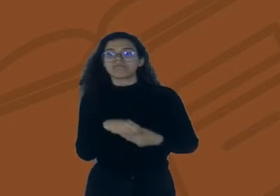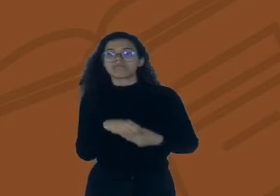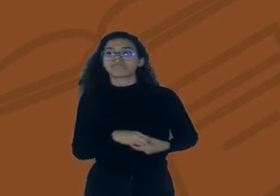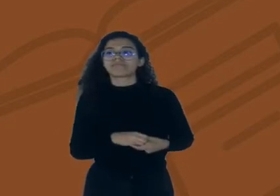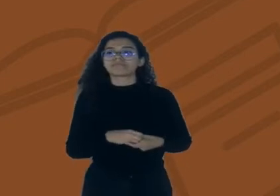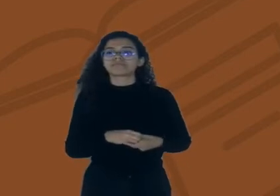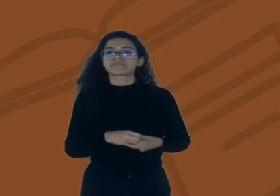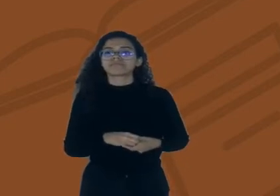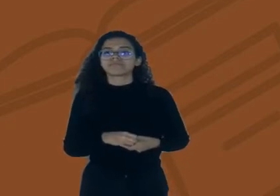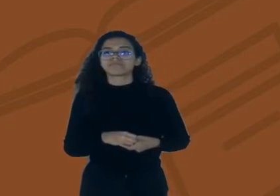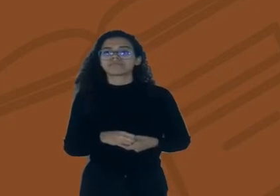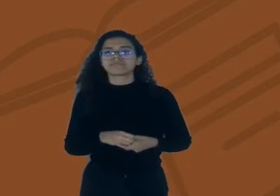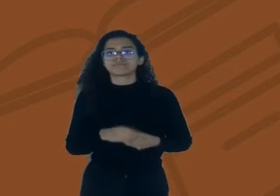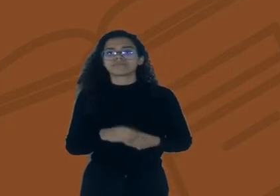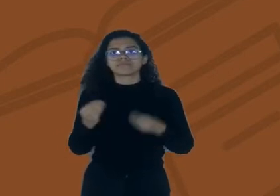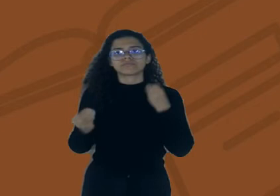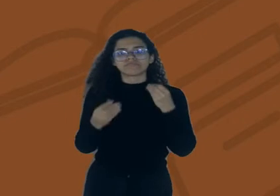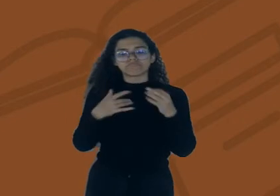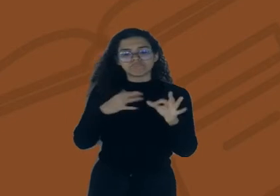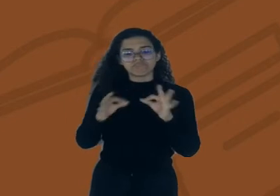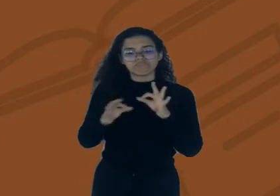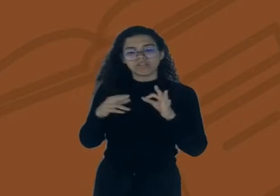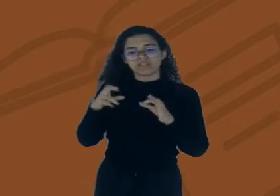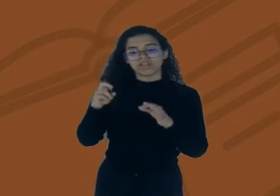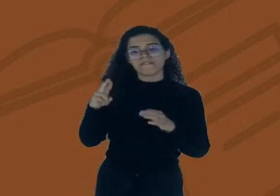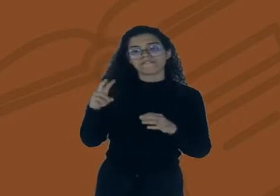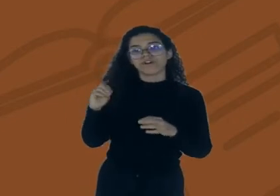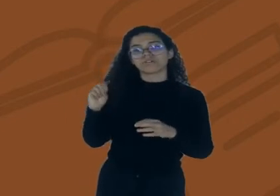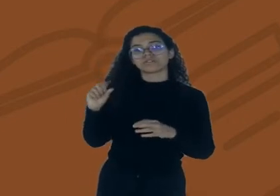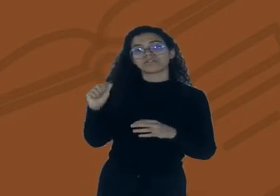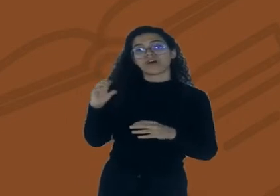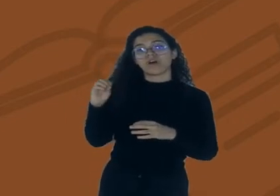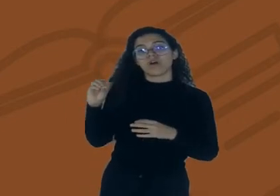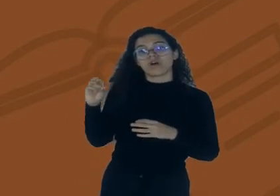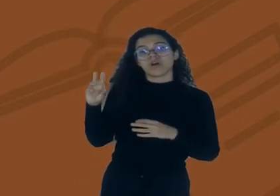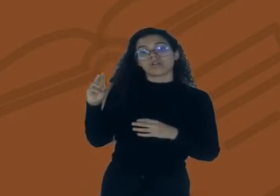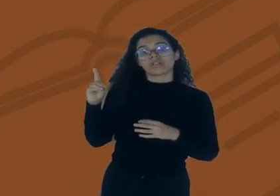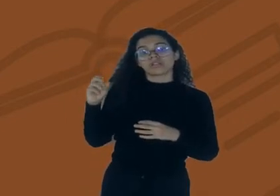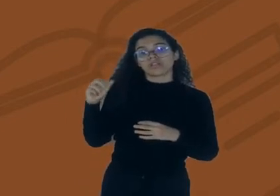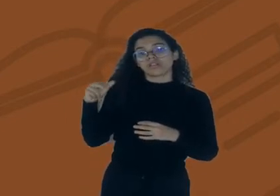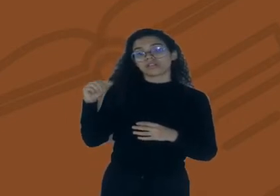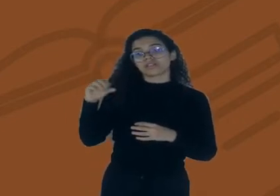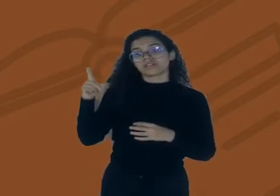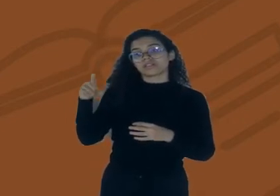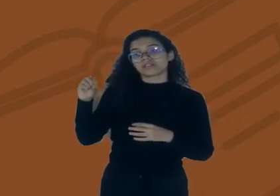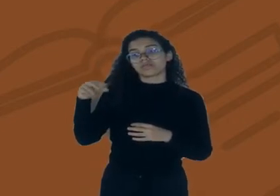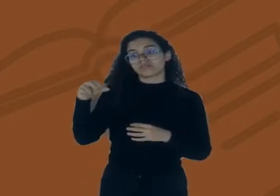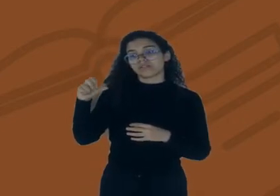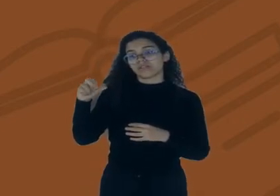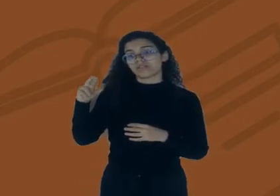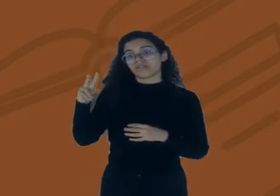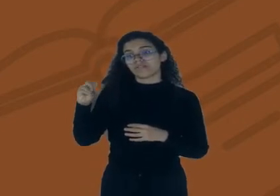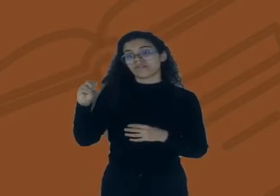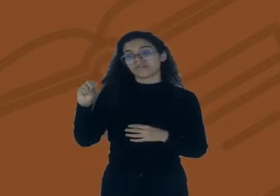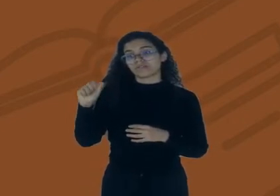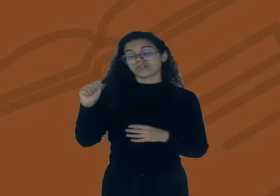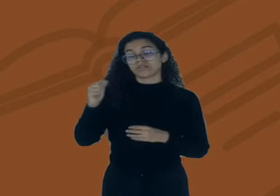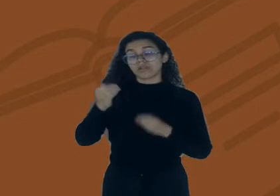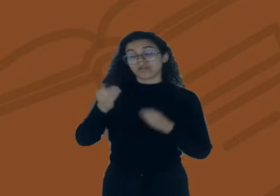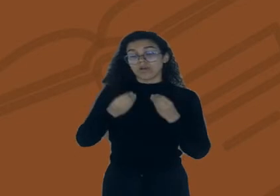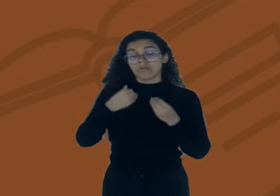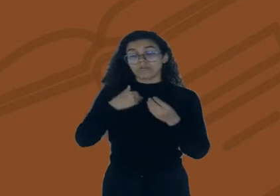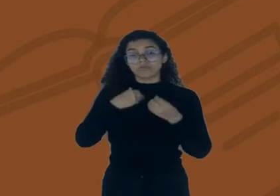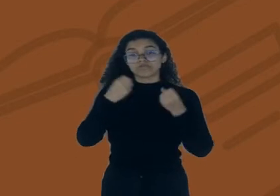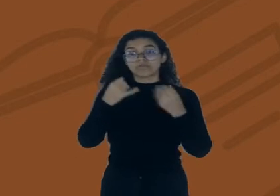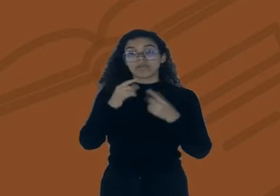Professor, com relação à coordenação nervosa, o que o senhor pode trazer para nós? A coordenação nervosa, o que eu posso trazer para vocês, é